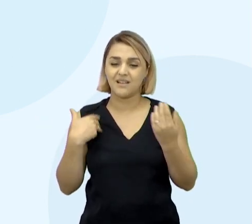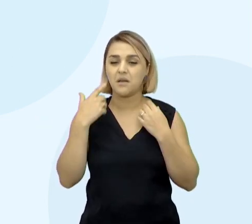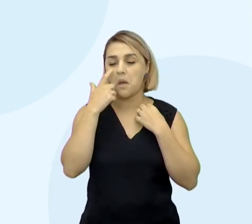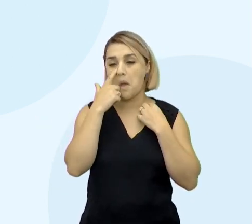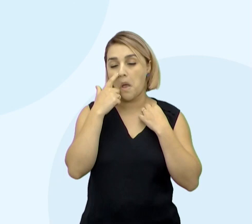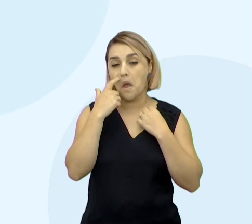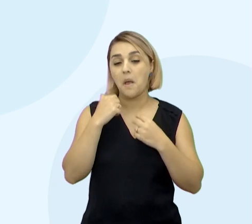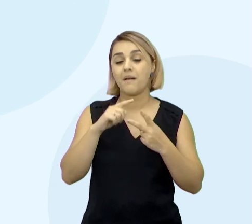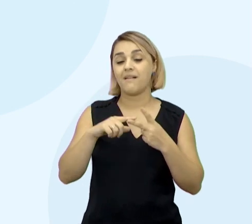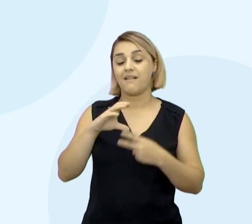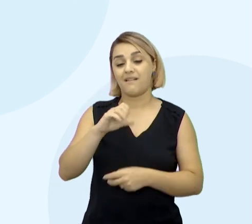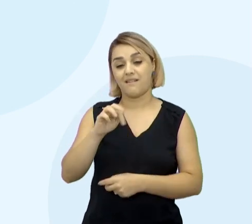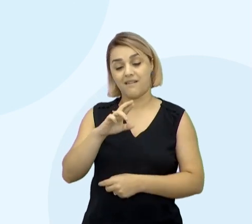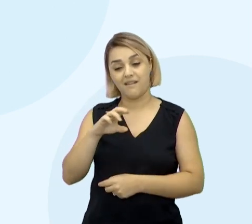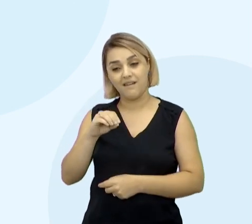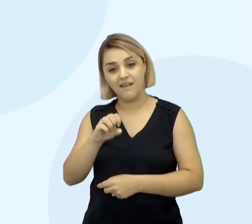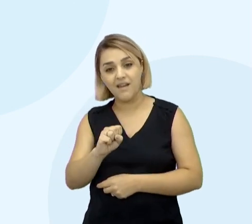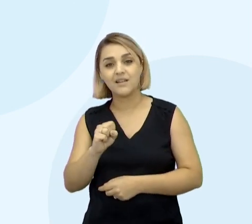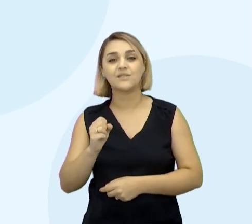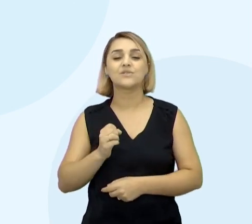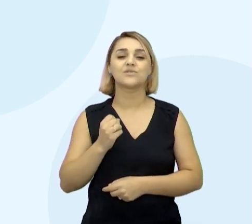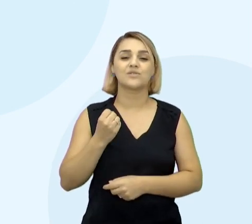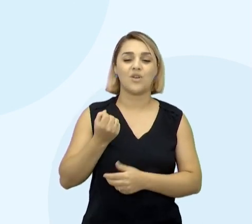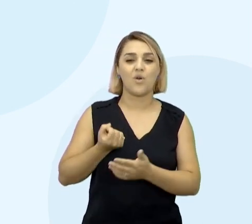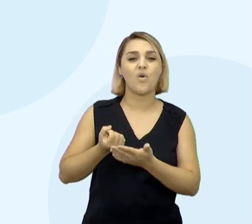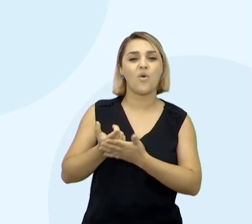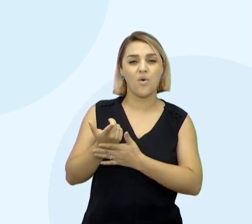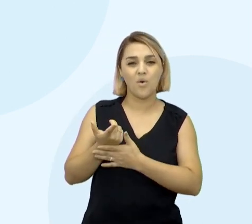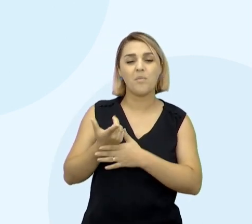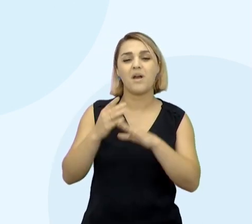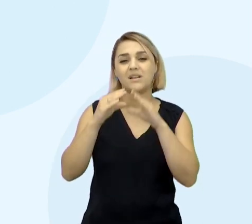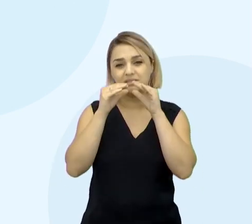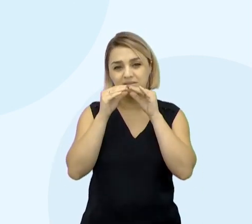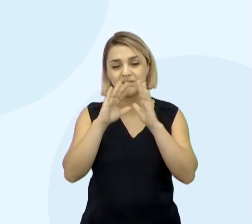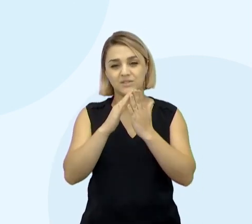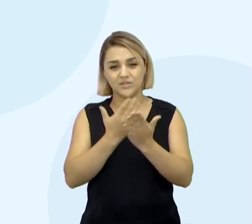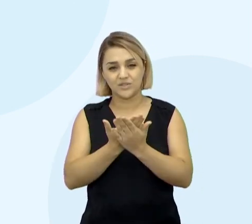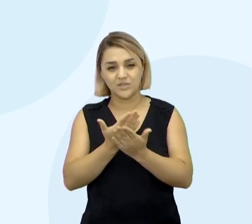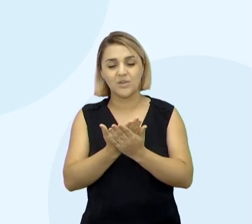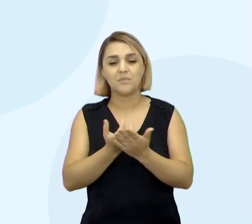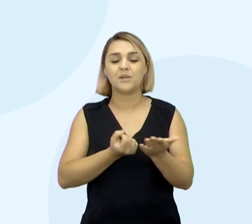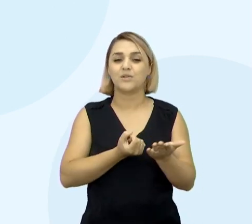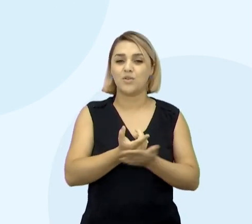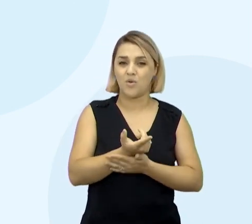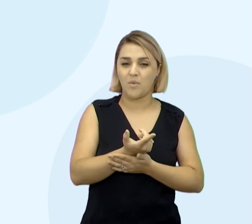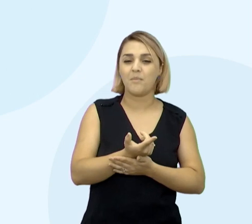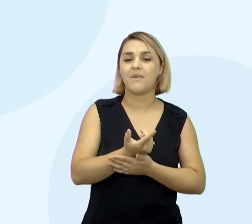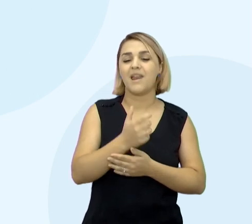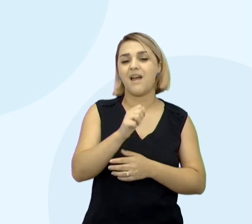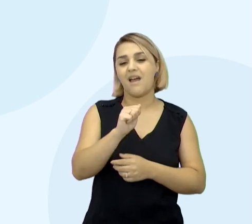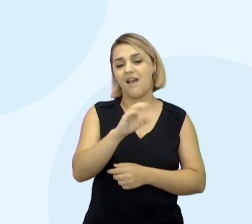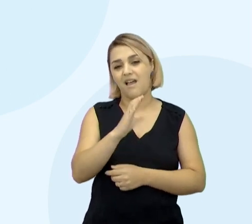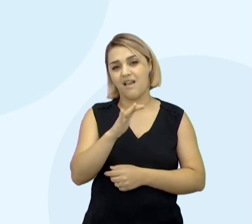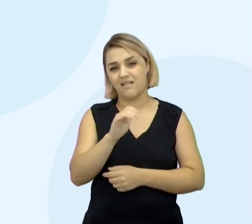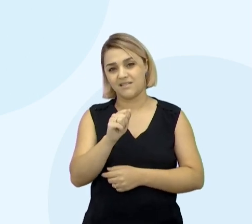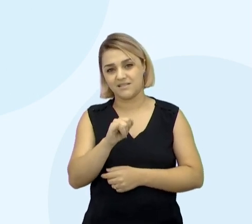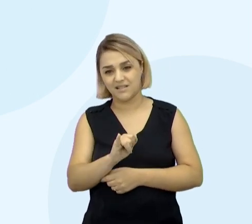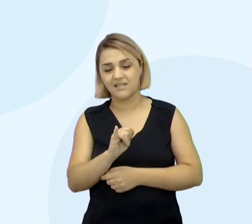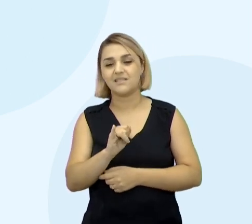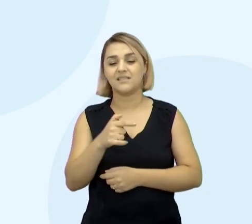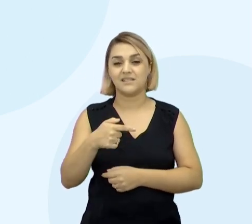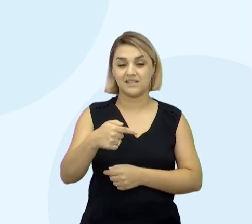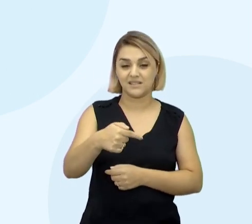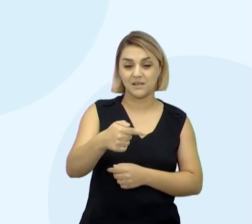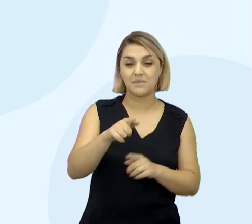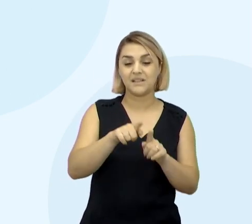escola, ele compra açaí, né, na semana, ele passeia no sábado e ele tem uma parcela aí, uma